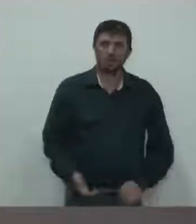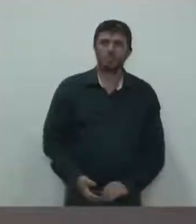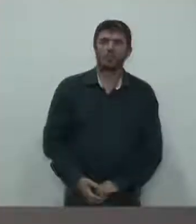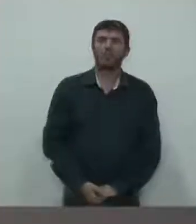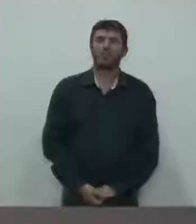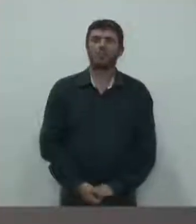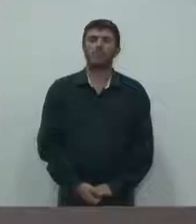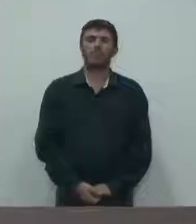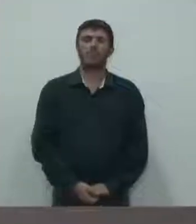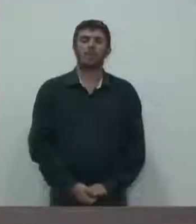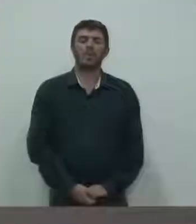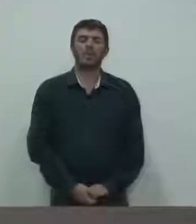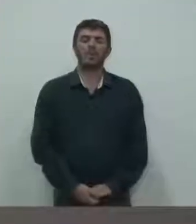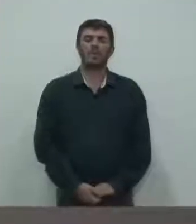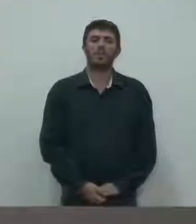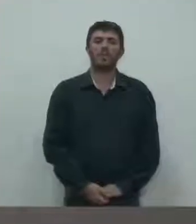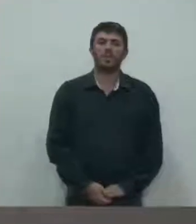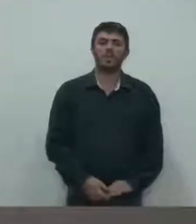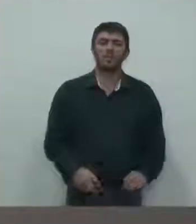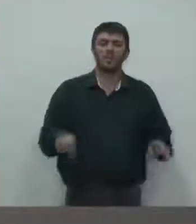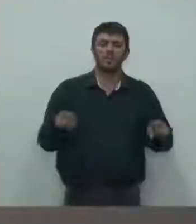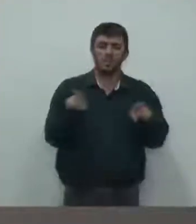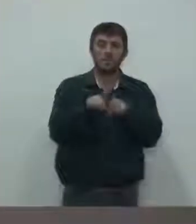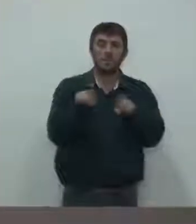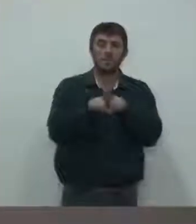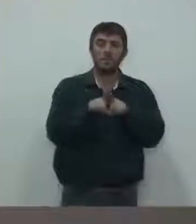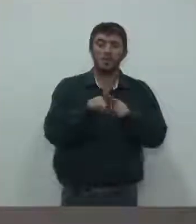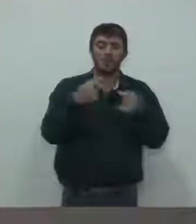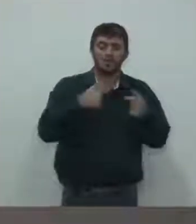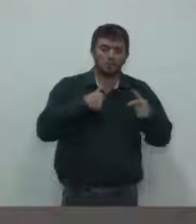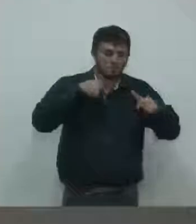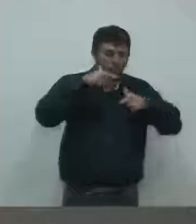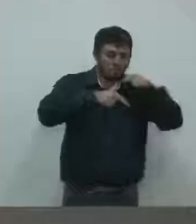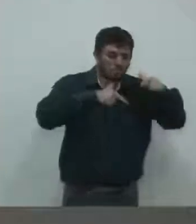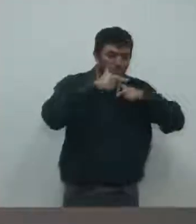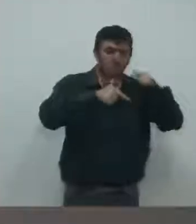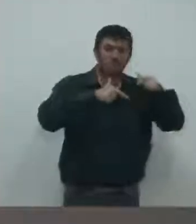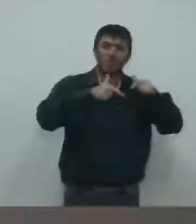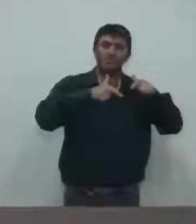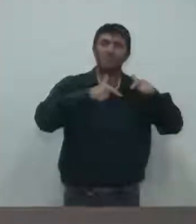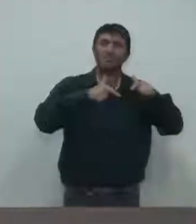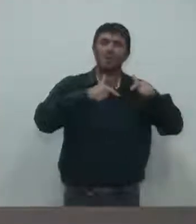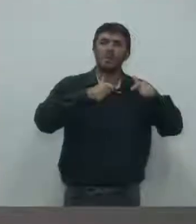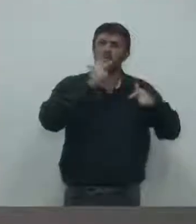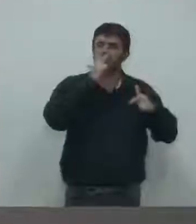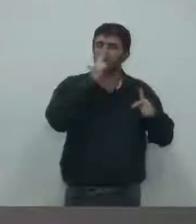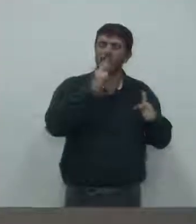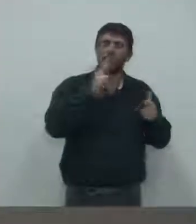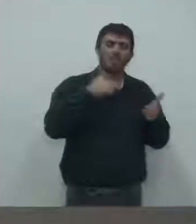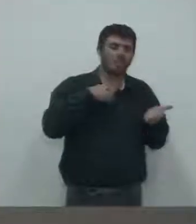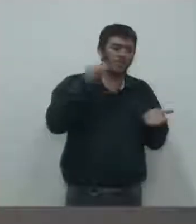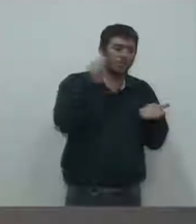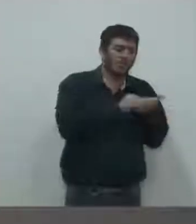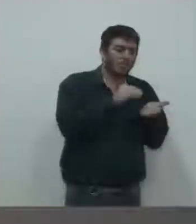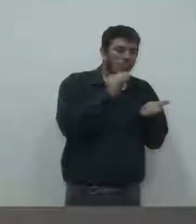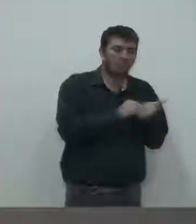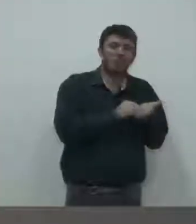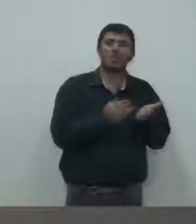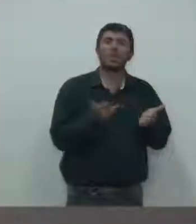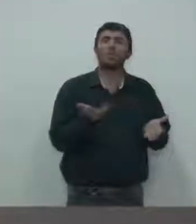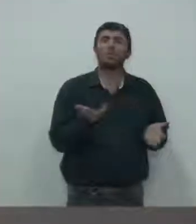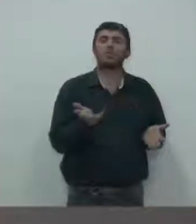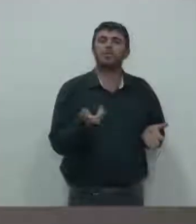principalmente de eficiência no processo, no serviço, me falta também uma velocidade na reação.